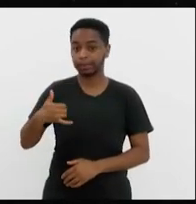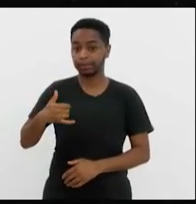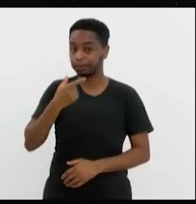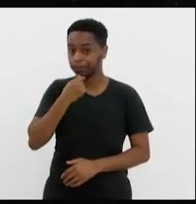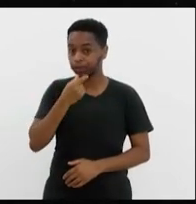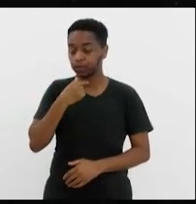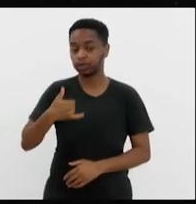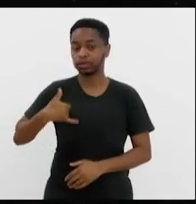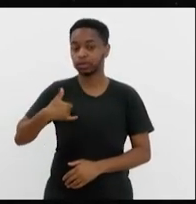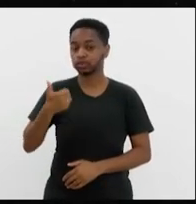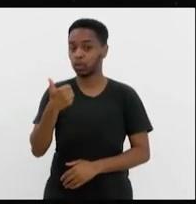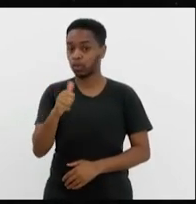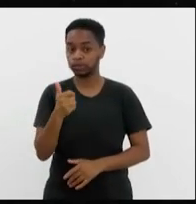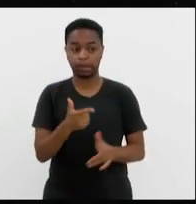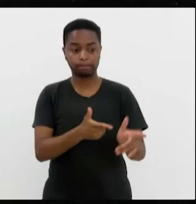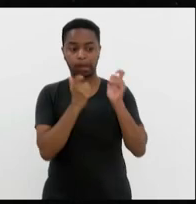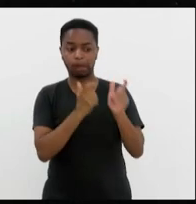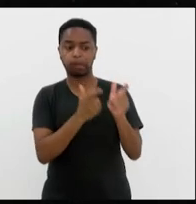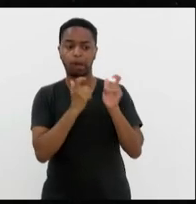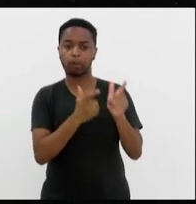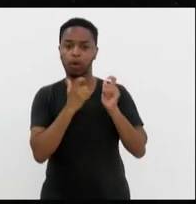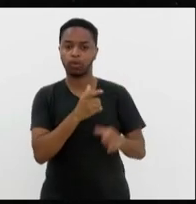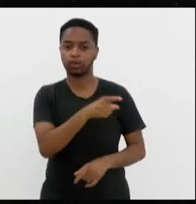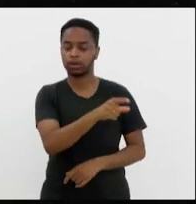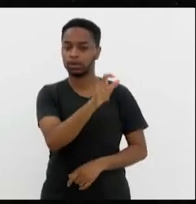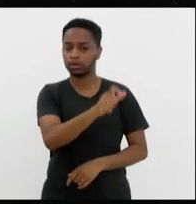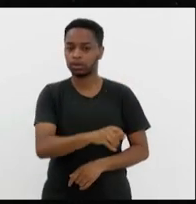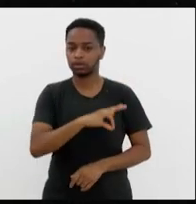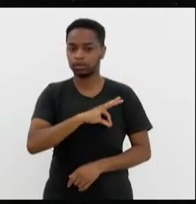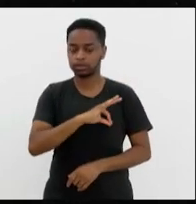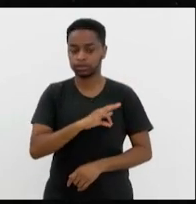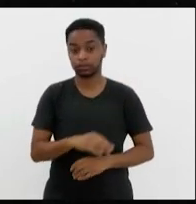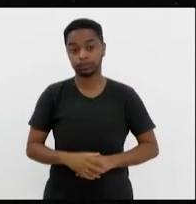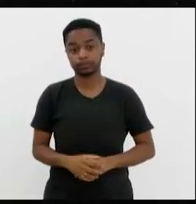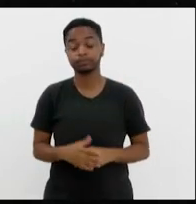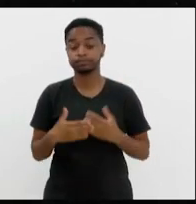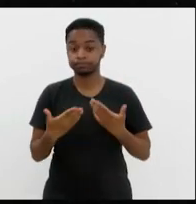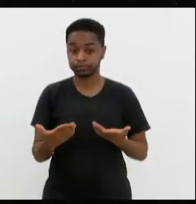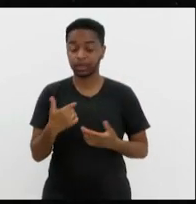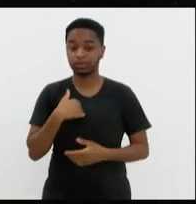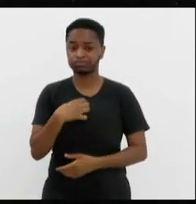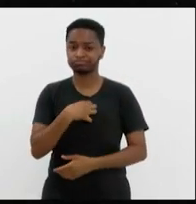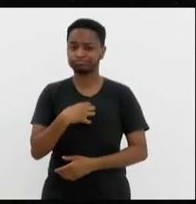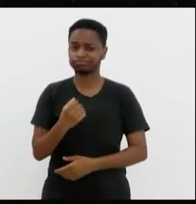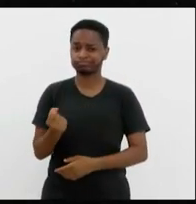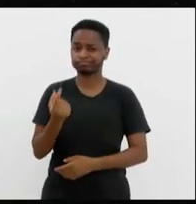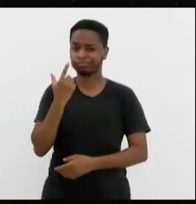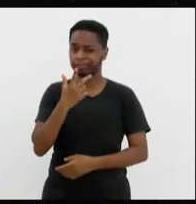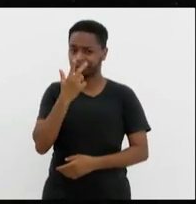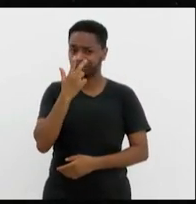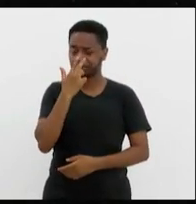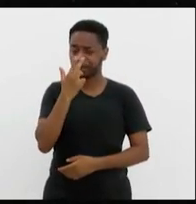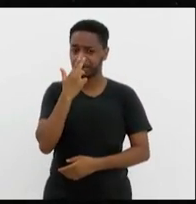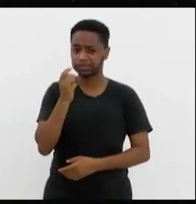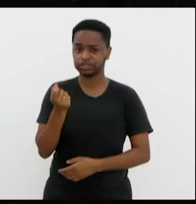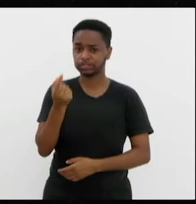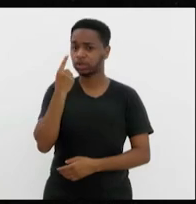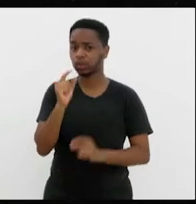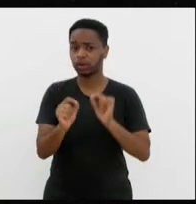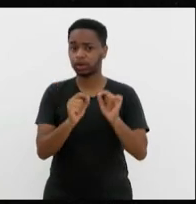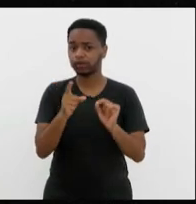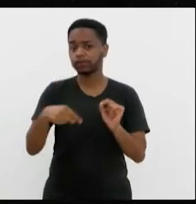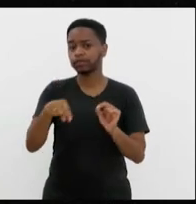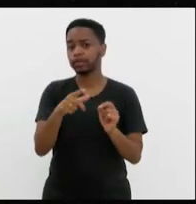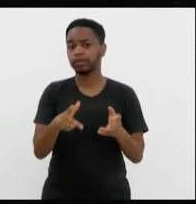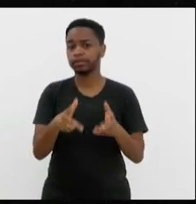idade que deu um tiro em cima dele. E o que me causa muita estranheza é que você vê que, alguns,